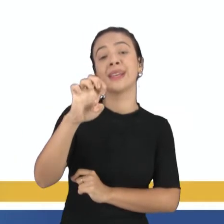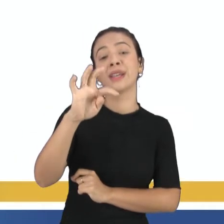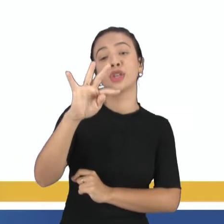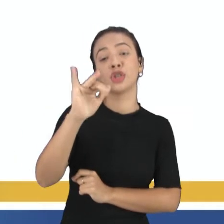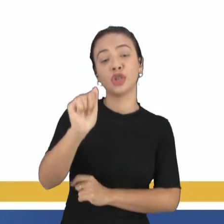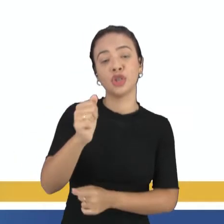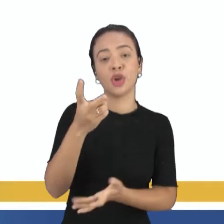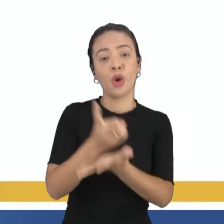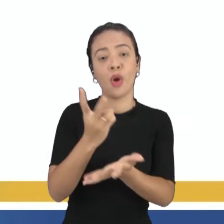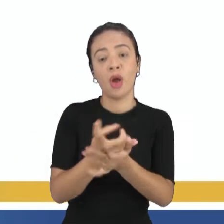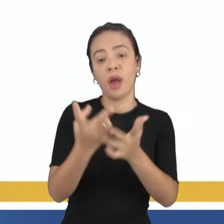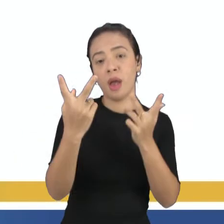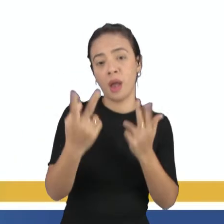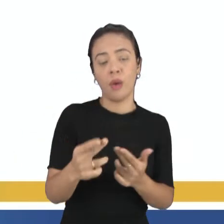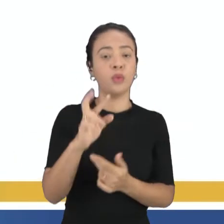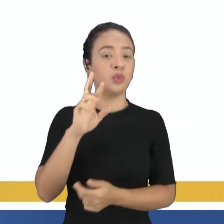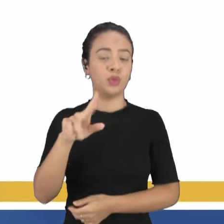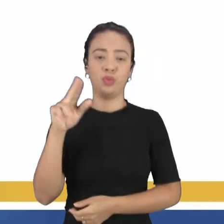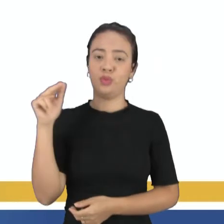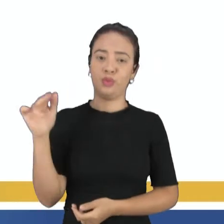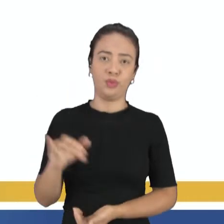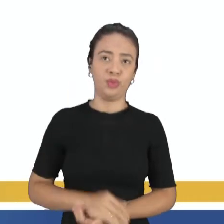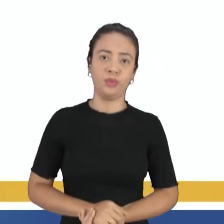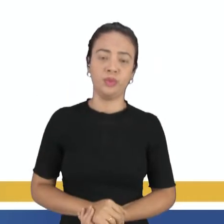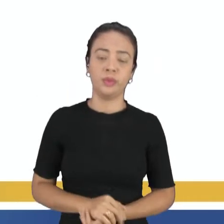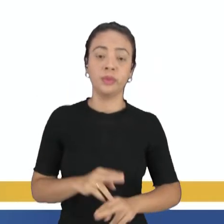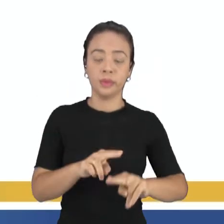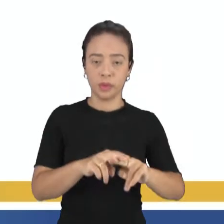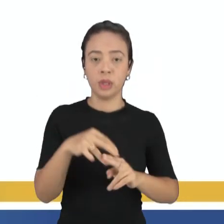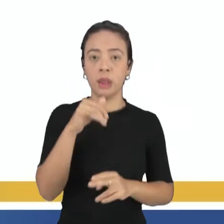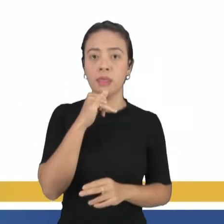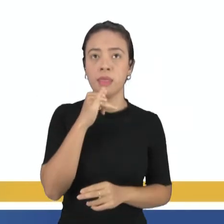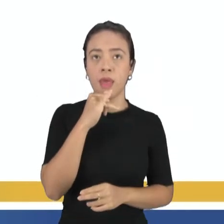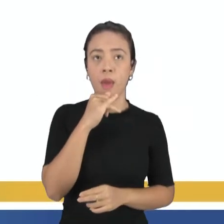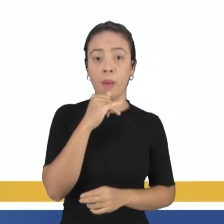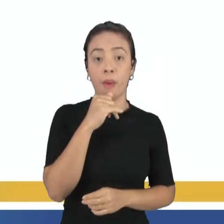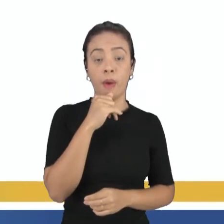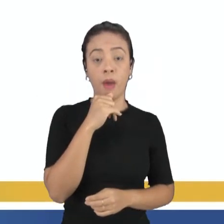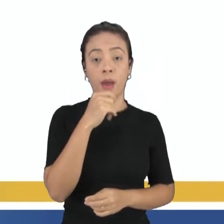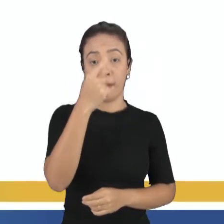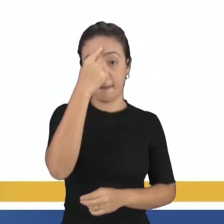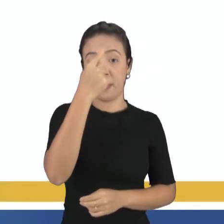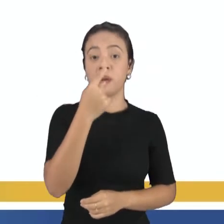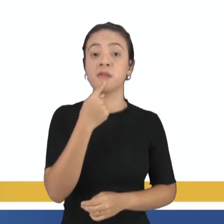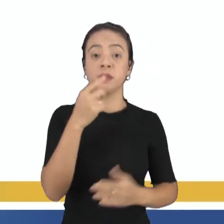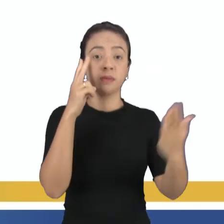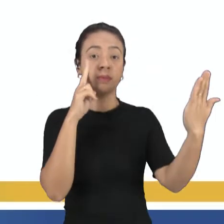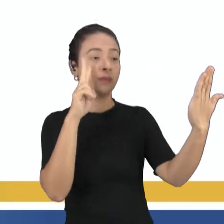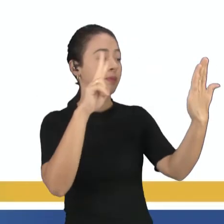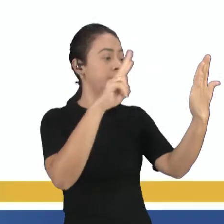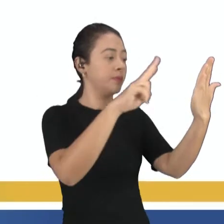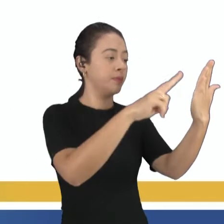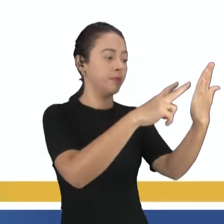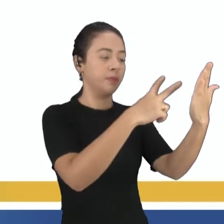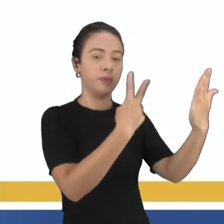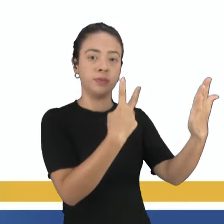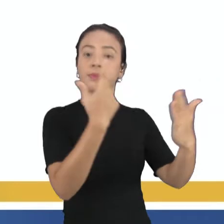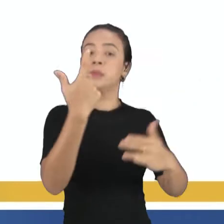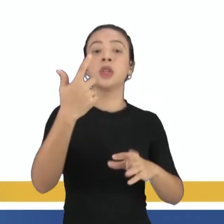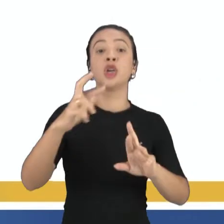a imagem geométrica ou a imagem que está sendo refletida, que está aparecendo, ela não vai ter